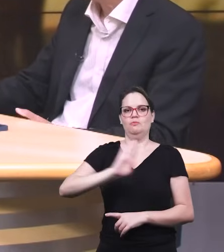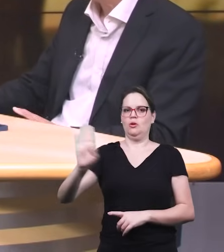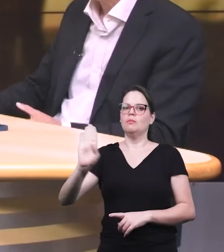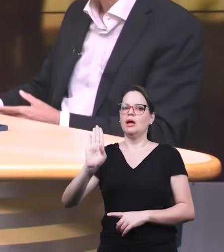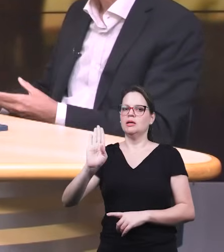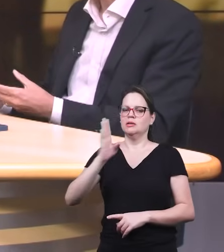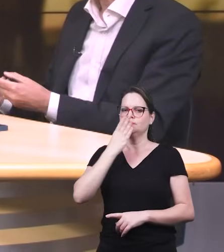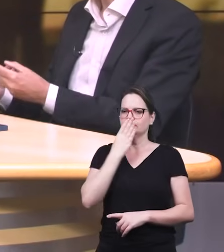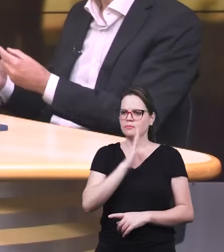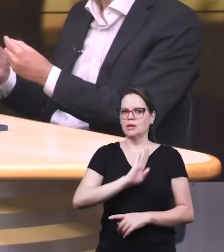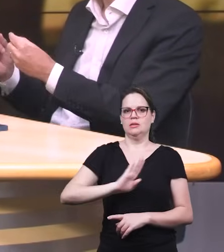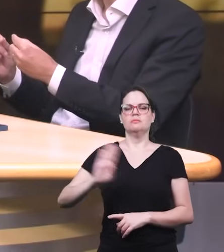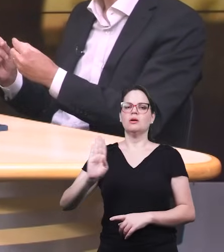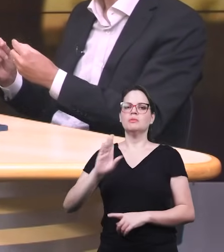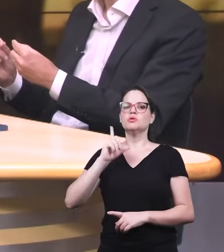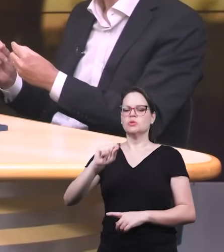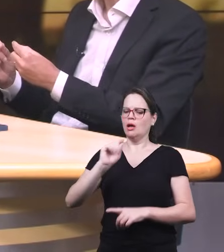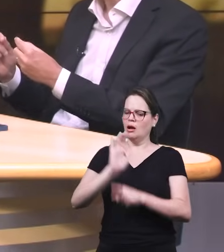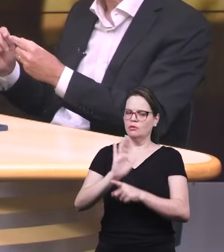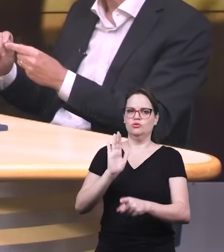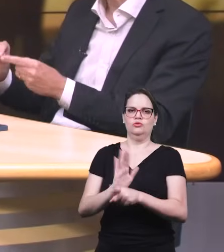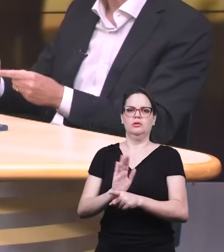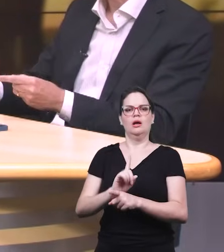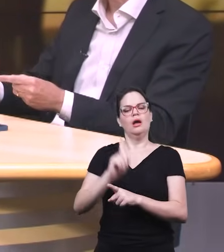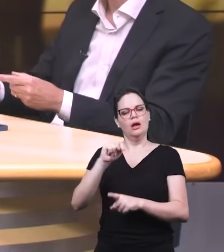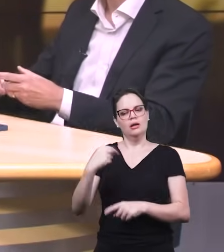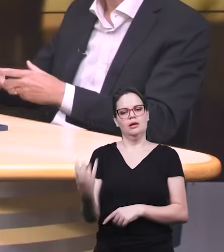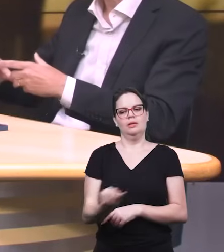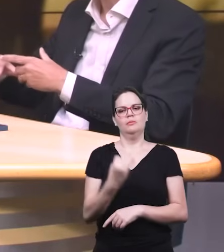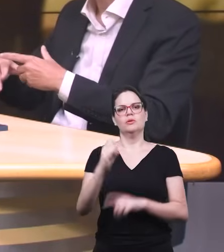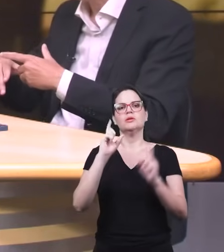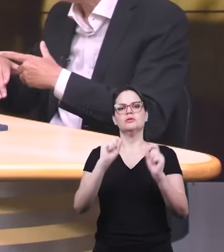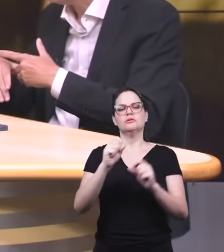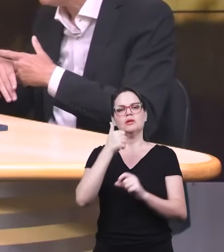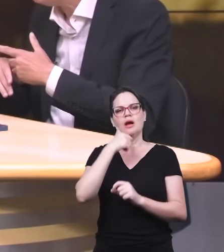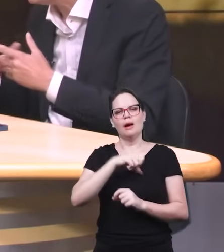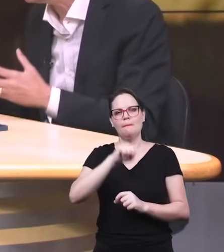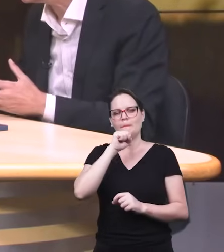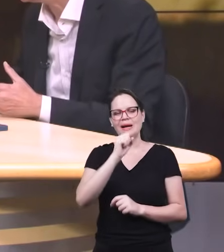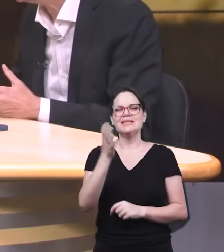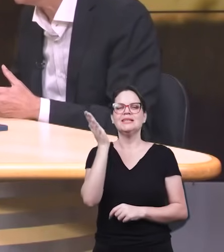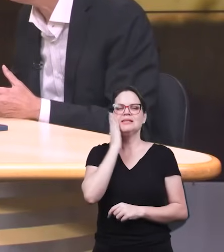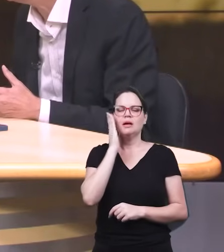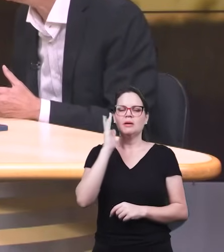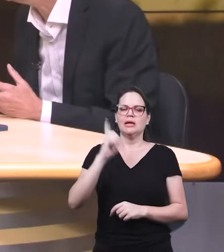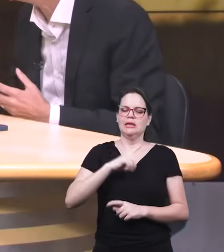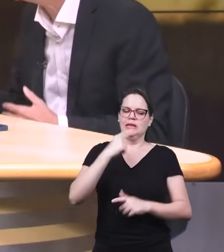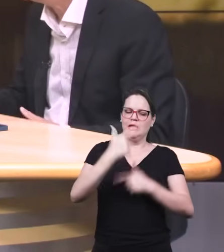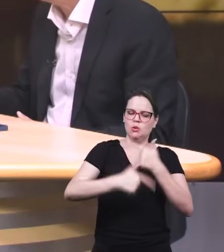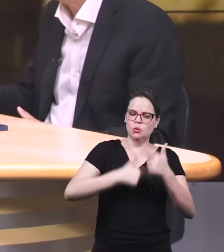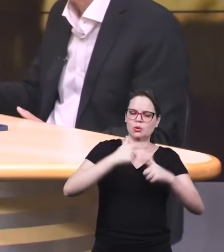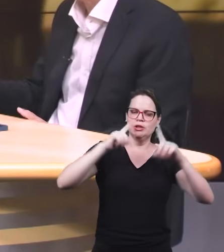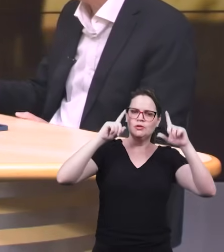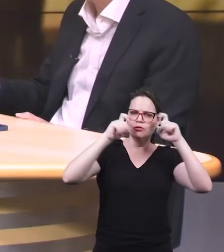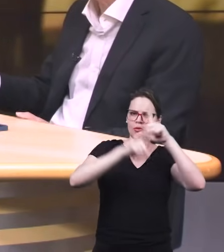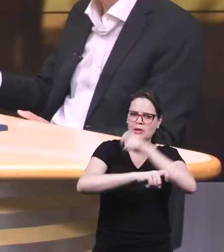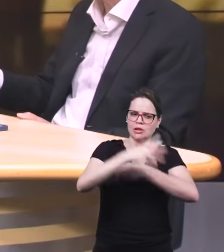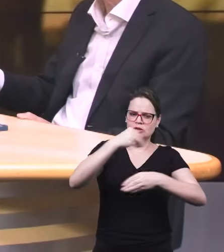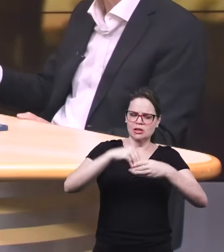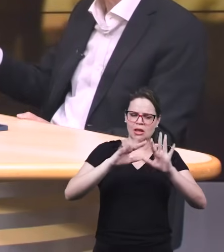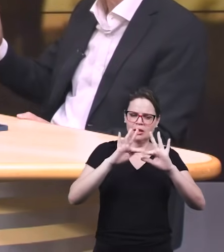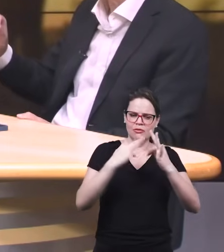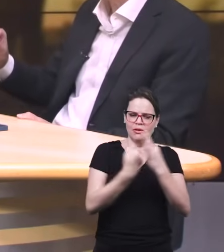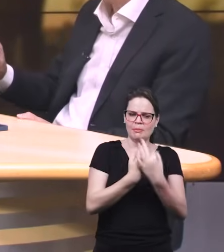Senhor. Então é muito importante essa mãe que passa por esse desafio imenso que é criar um filho hoje,